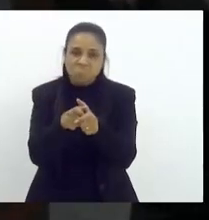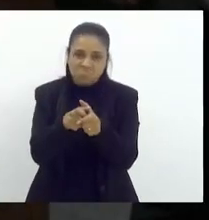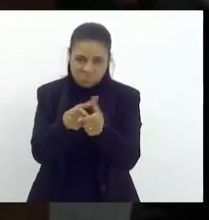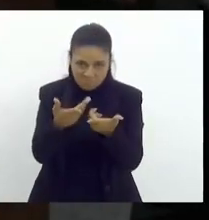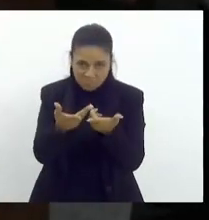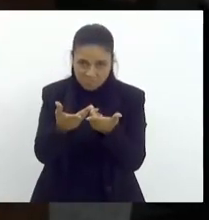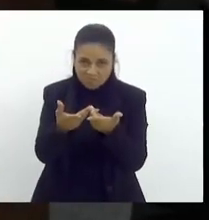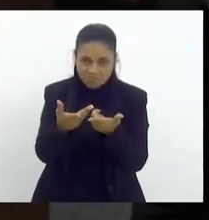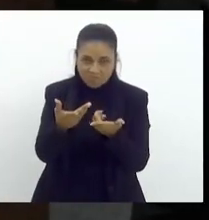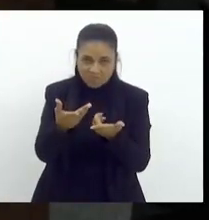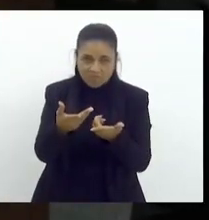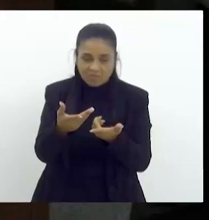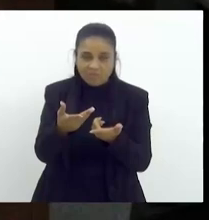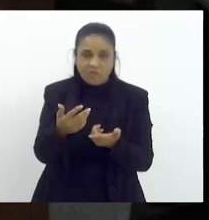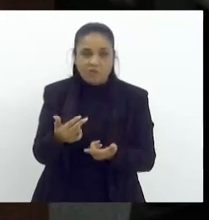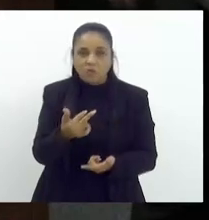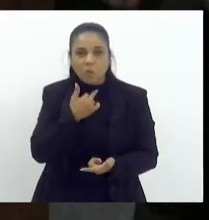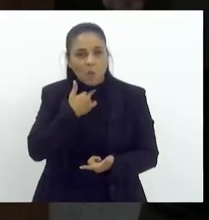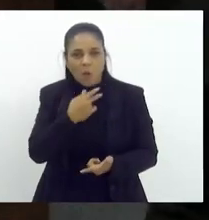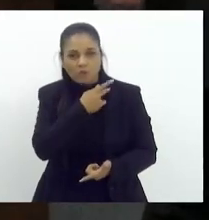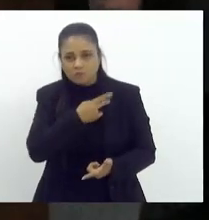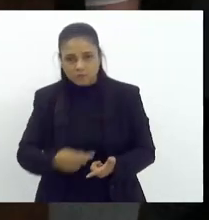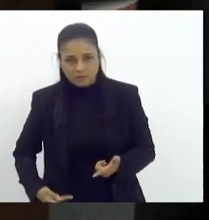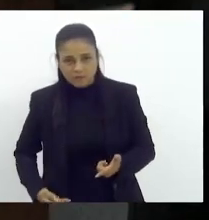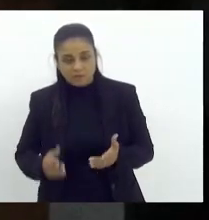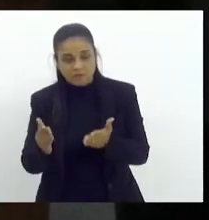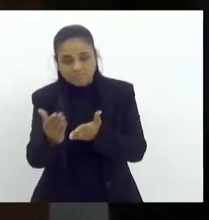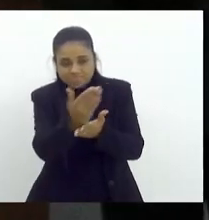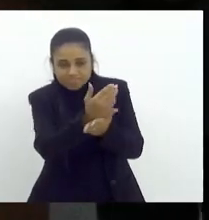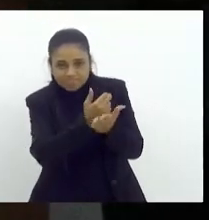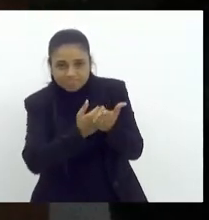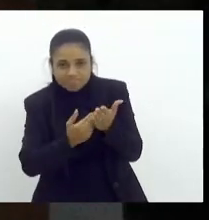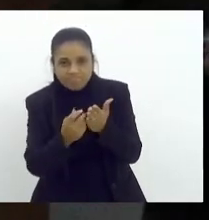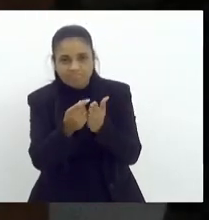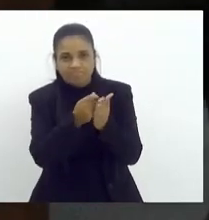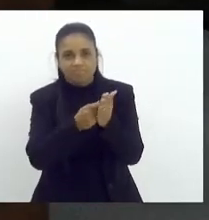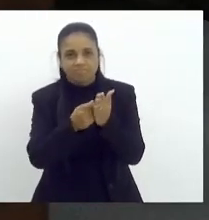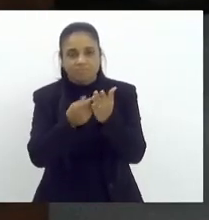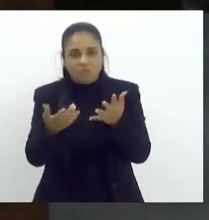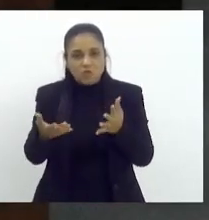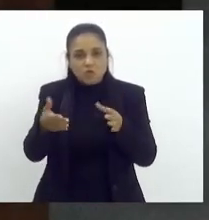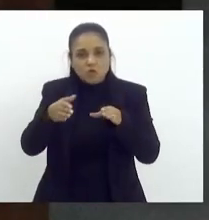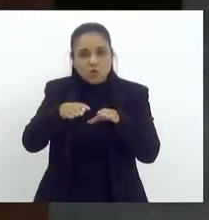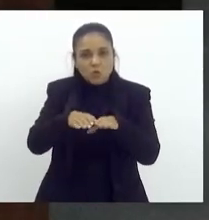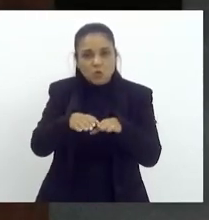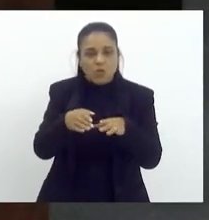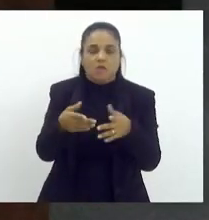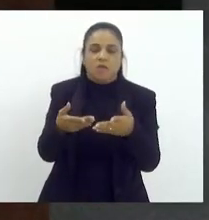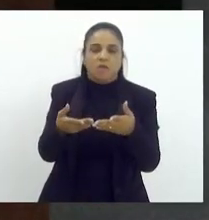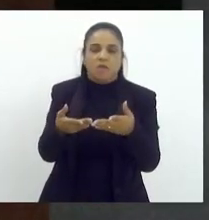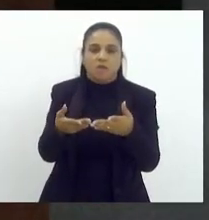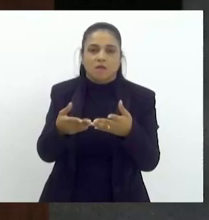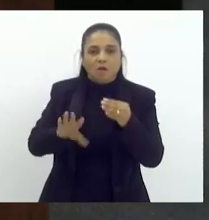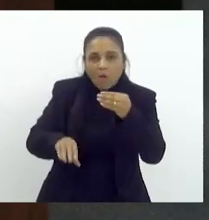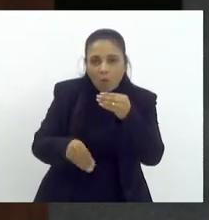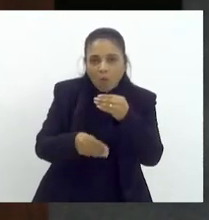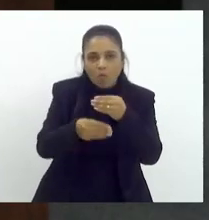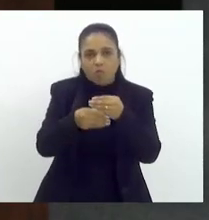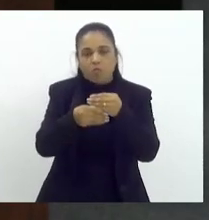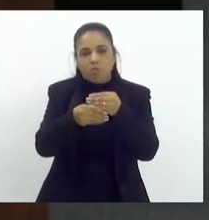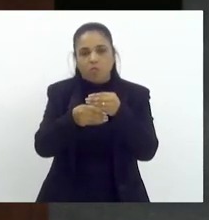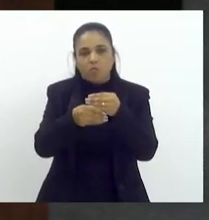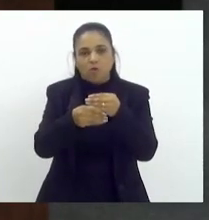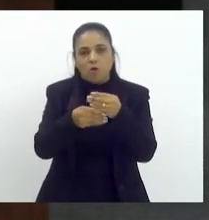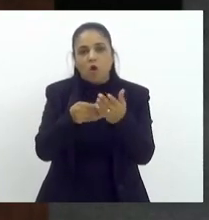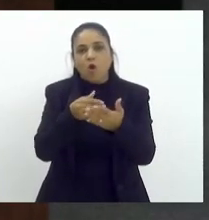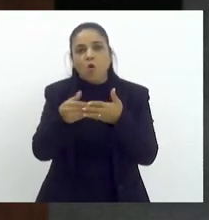não se pode a luz do regime de recuperação incluir implementar qualquer tipo